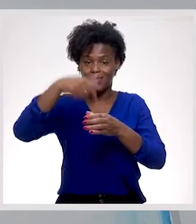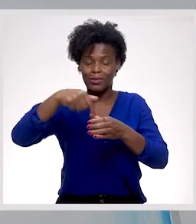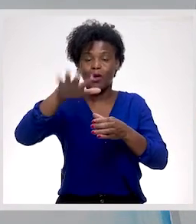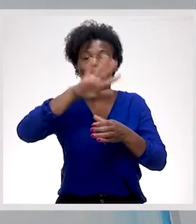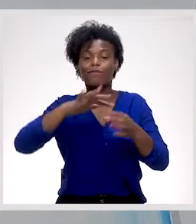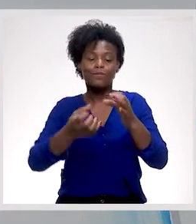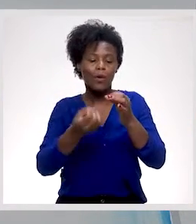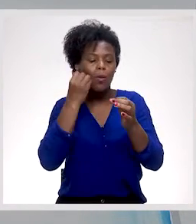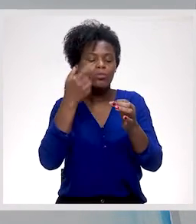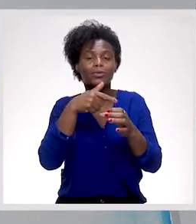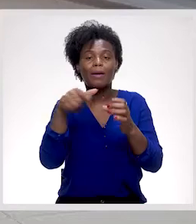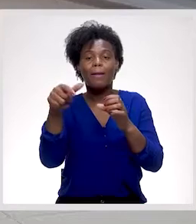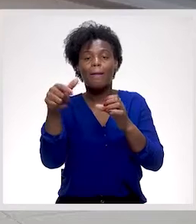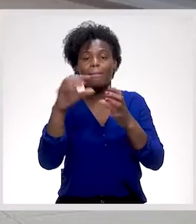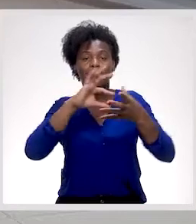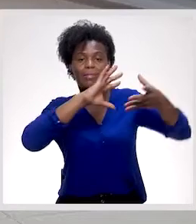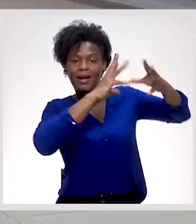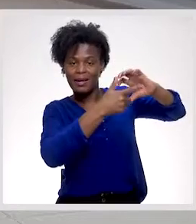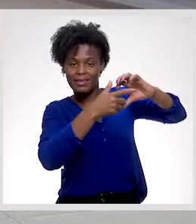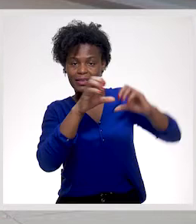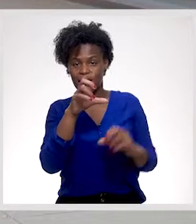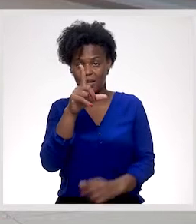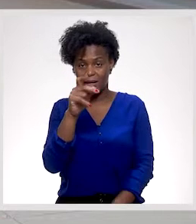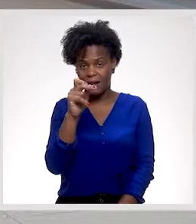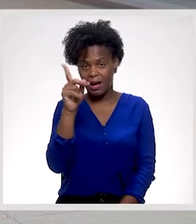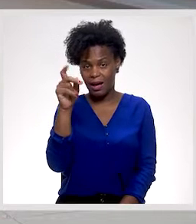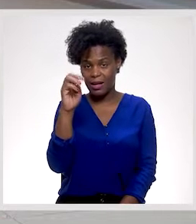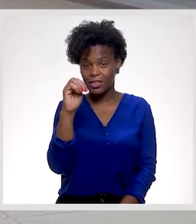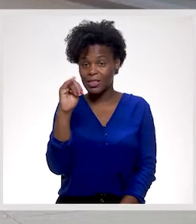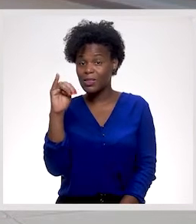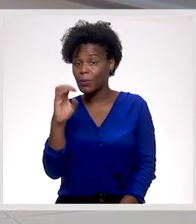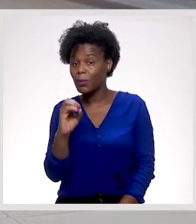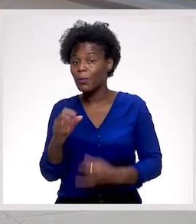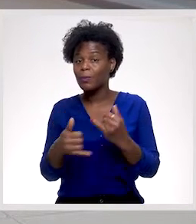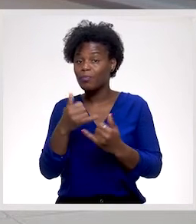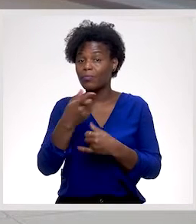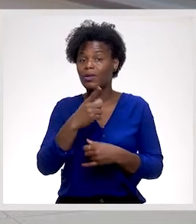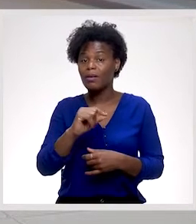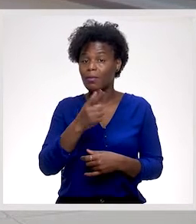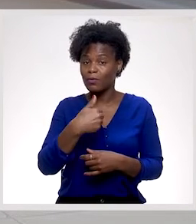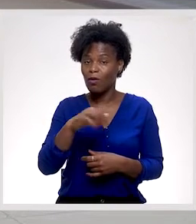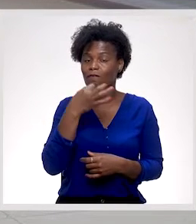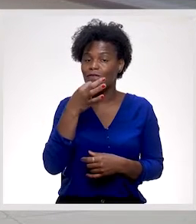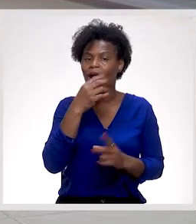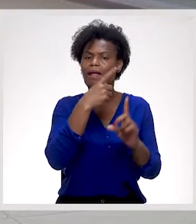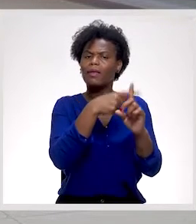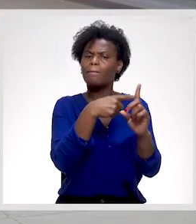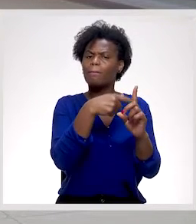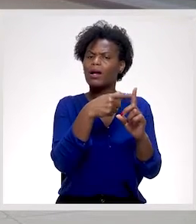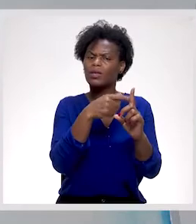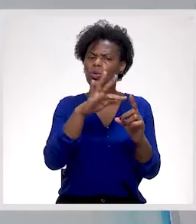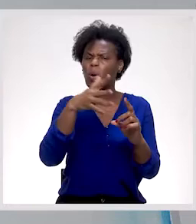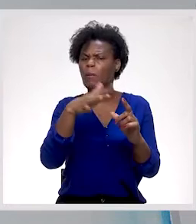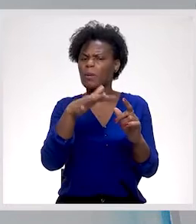planetas clássicos e nós falamos, por fim, da temperatura